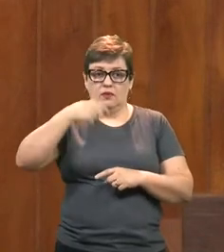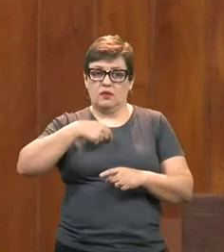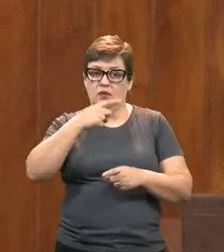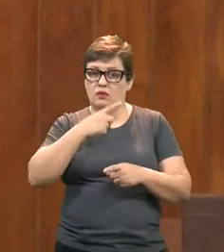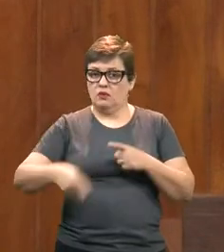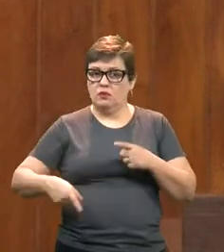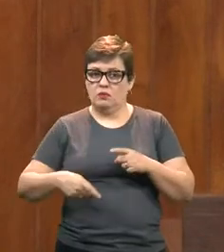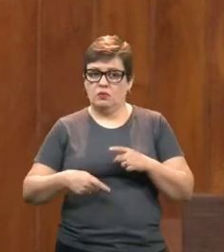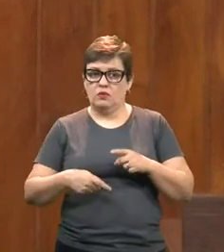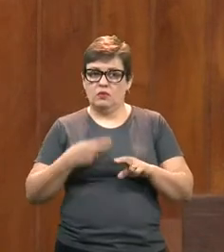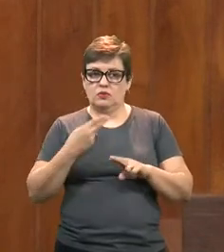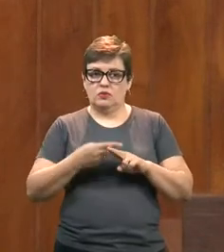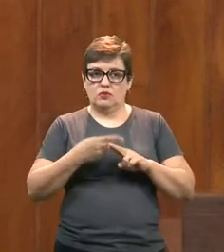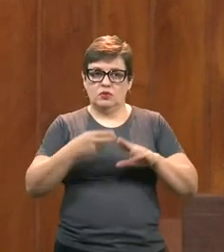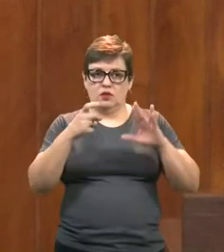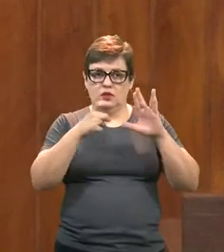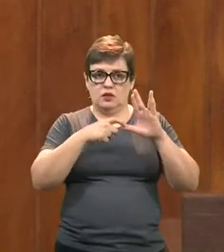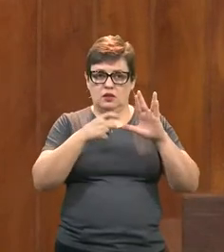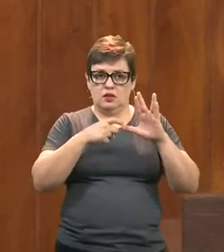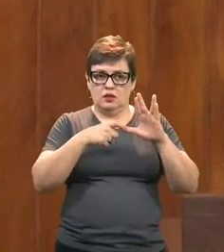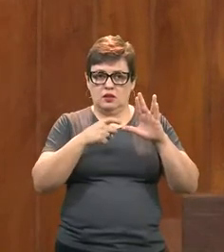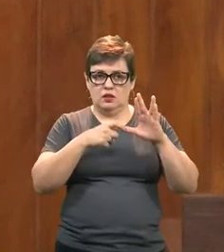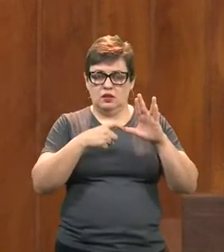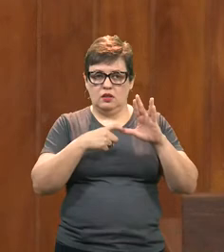usar cannabis para neuroproteger ninguém.